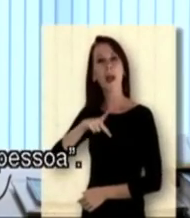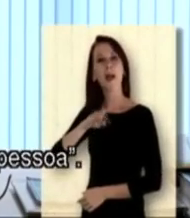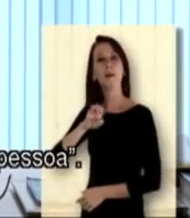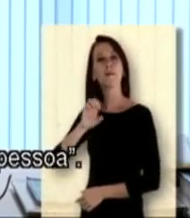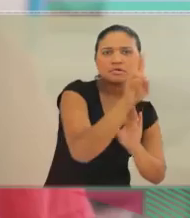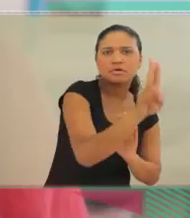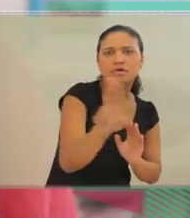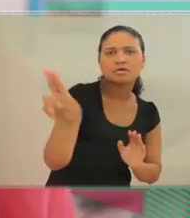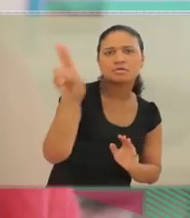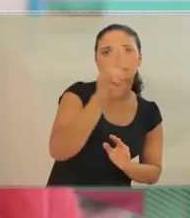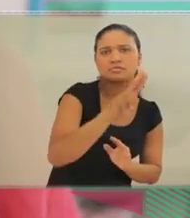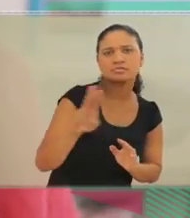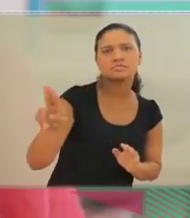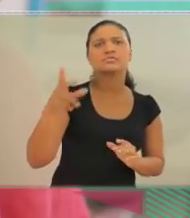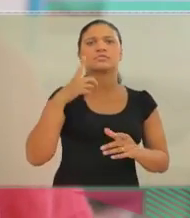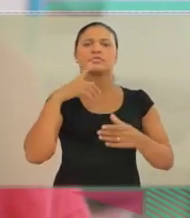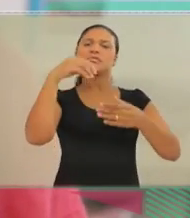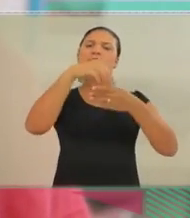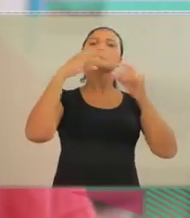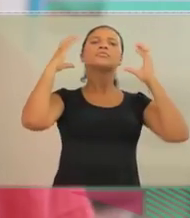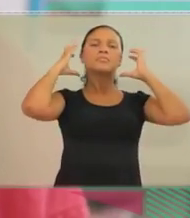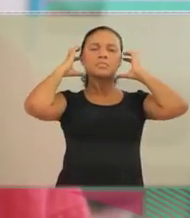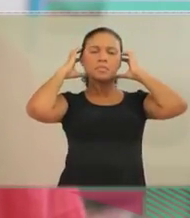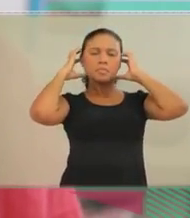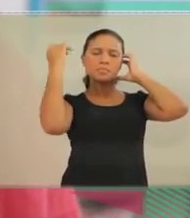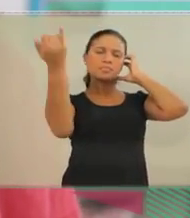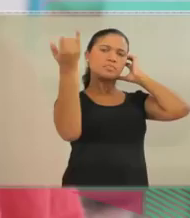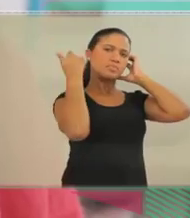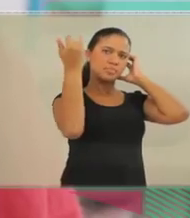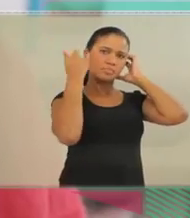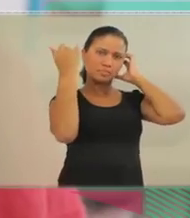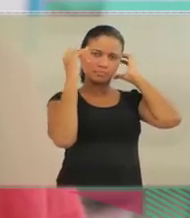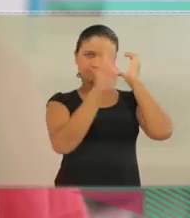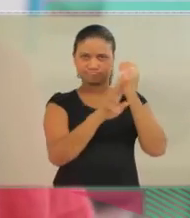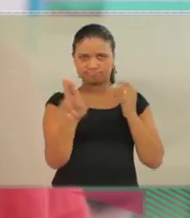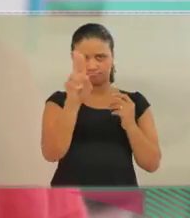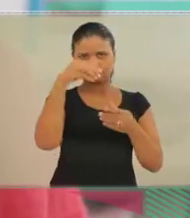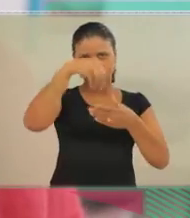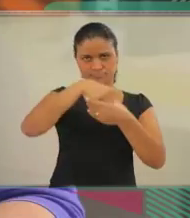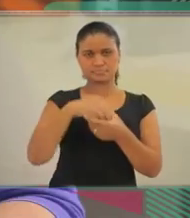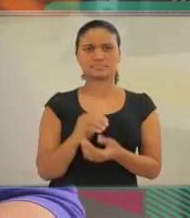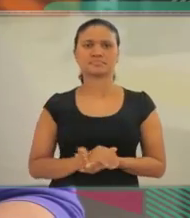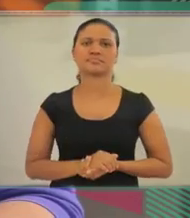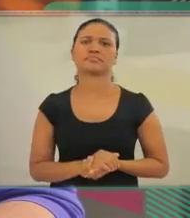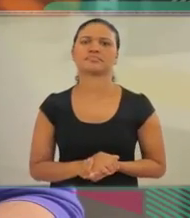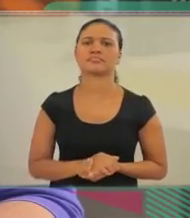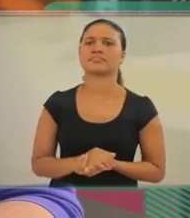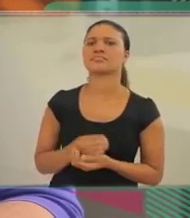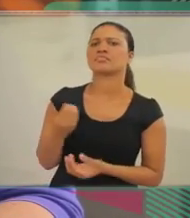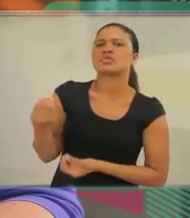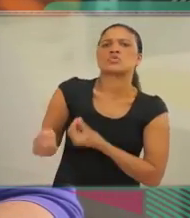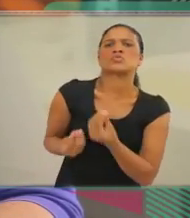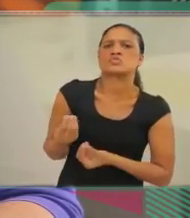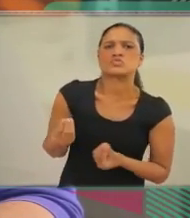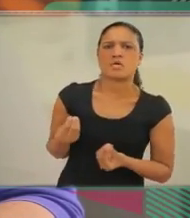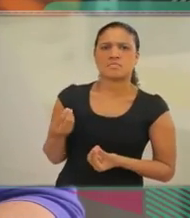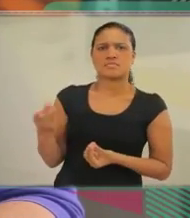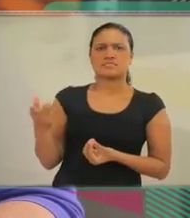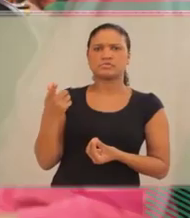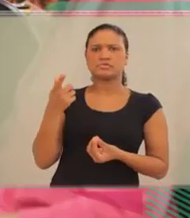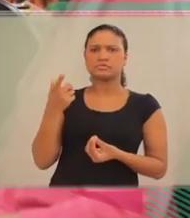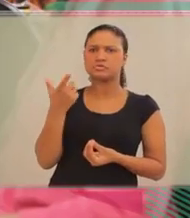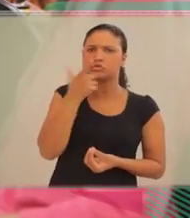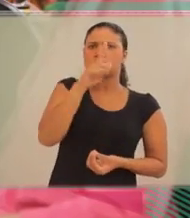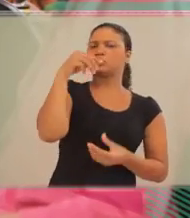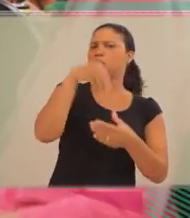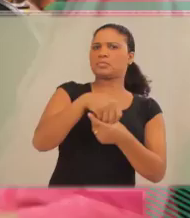a palavra pessoa. Isabel, você que é ativista há tantos anos, se surpreendeu com as histórias encontradas? Muito. Me emocionei, me